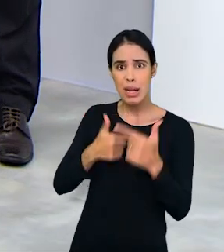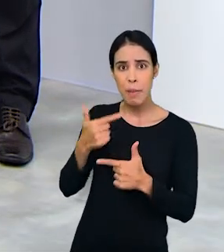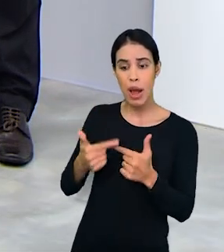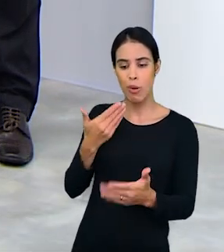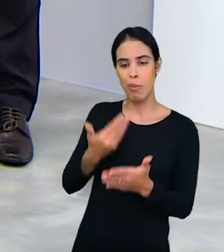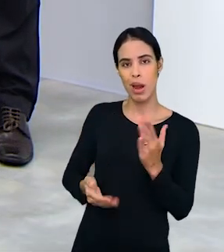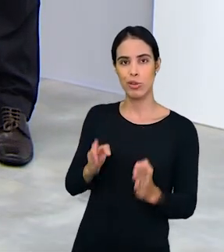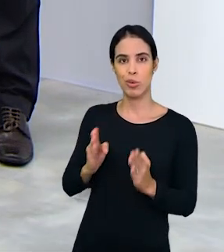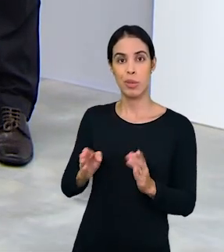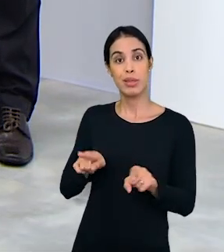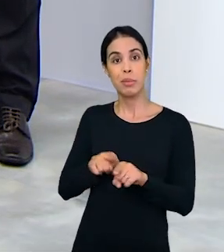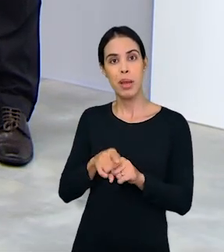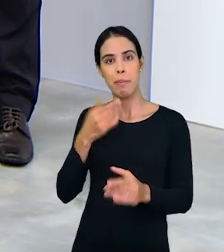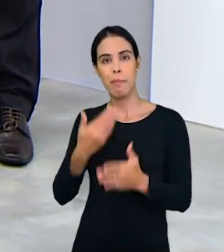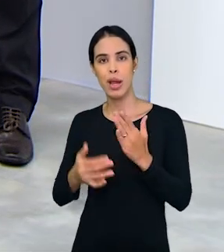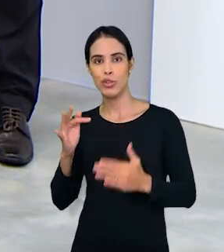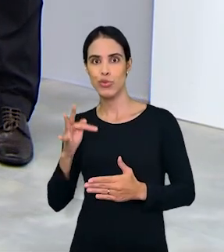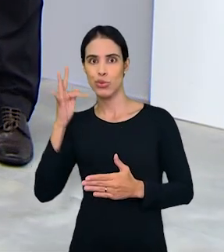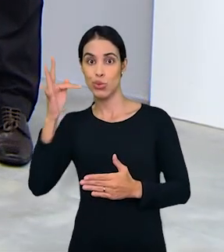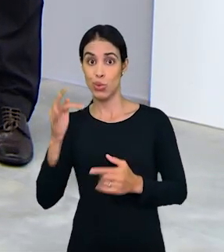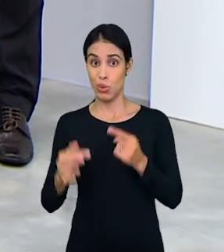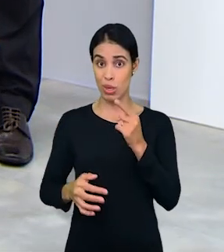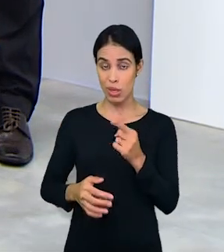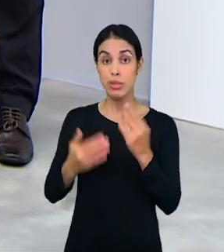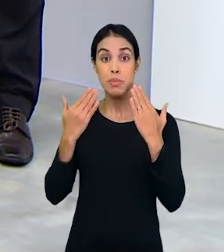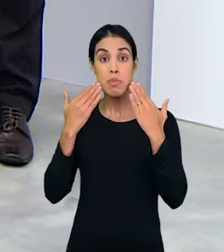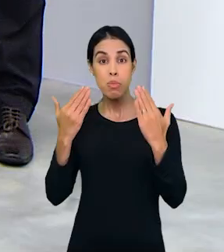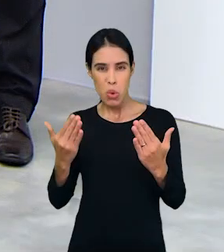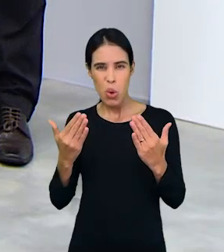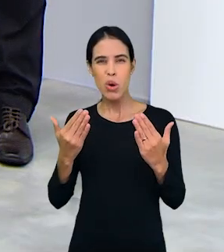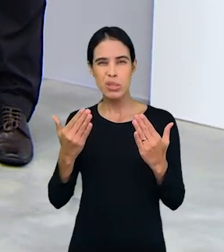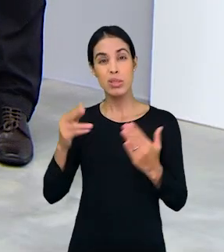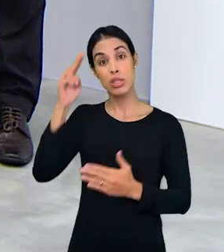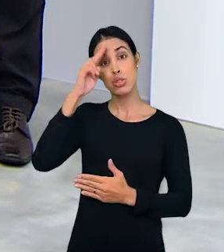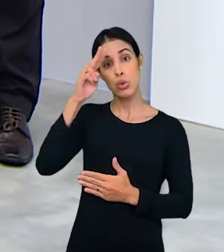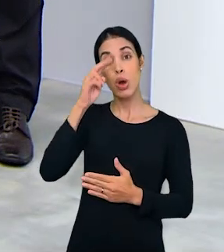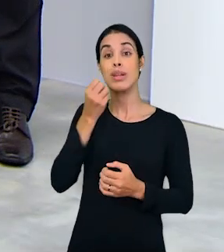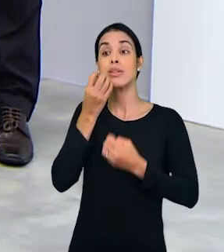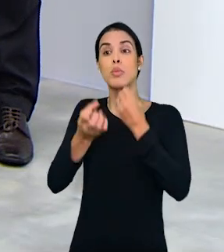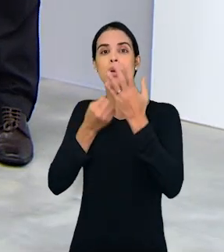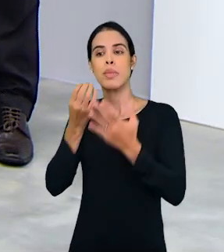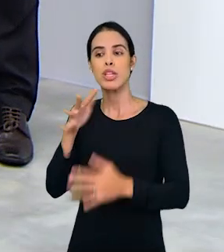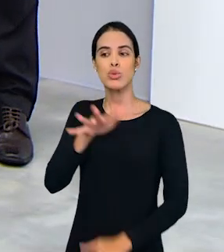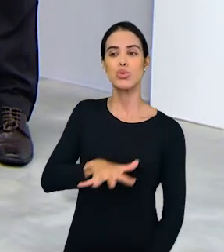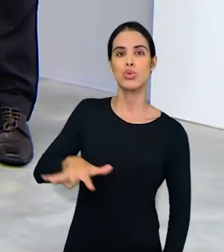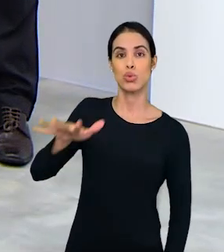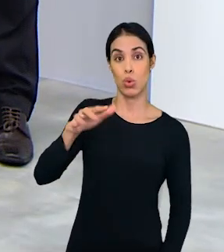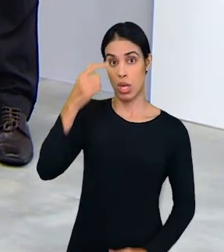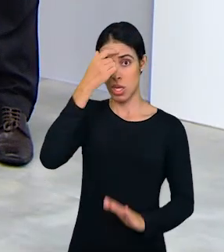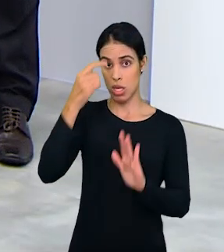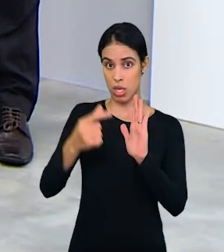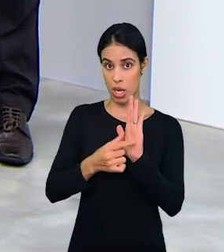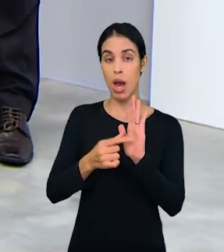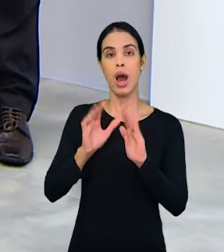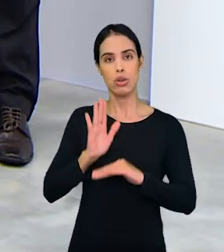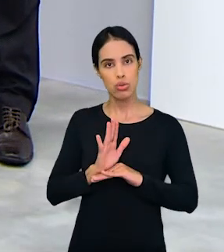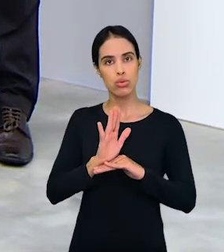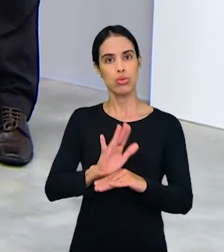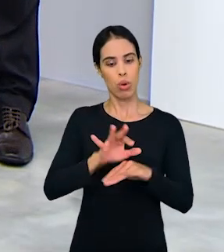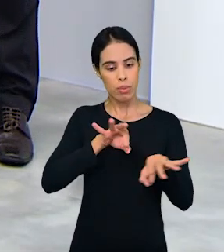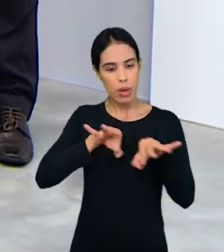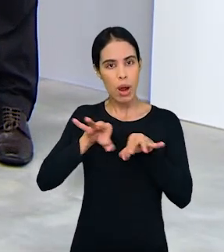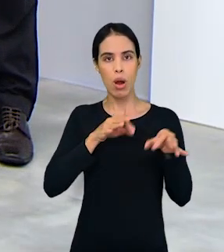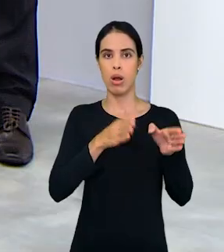Futuro, a iniciativa reúne vídeos com depoimentos de vítimas do trabalho infantil. O material foi criado com auxílio de inteligência artificial